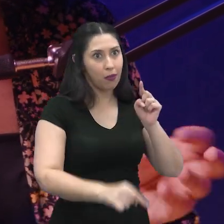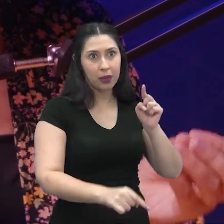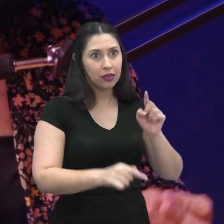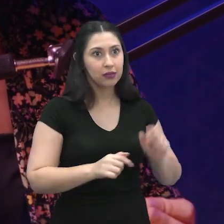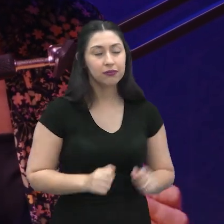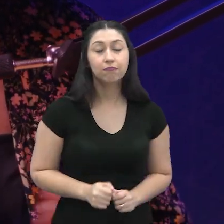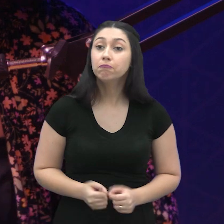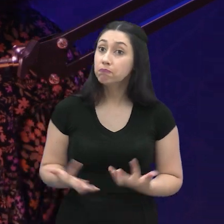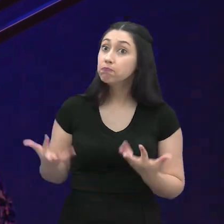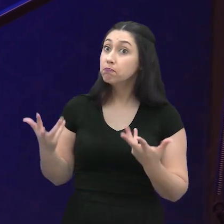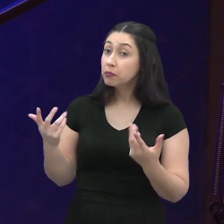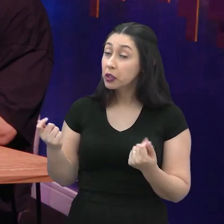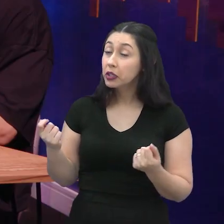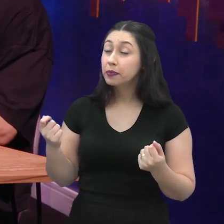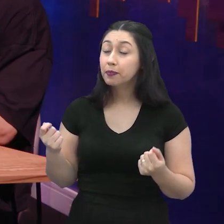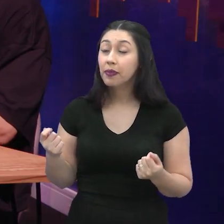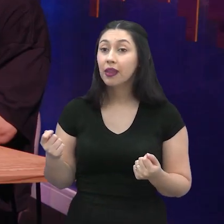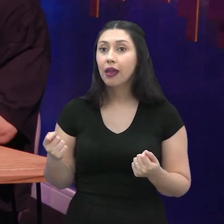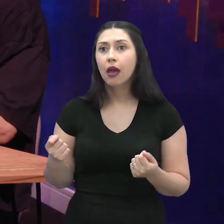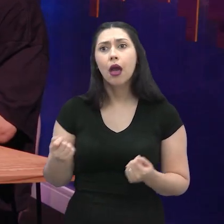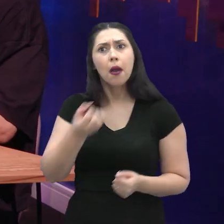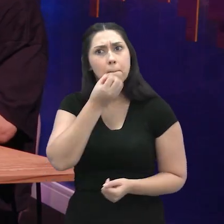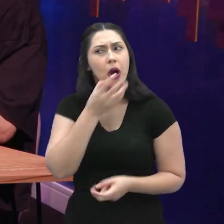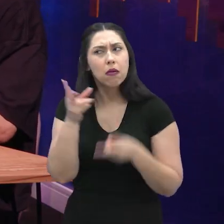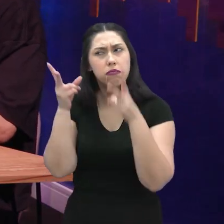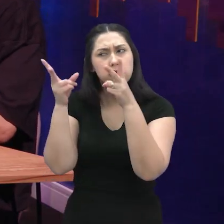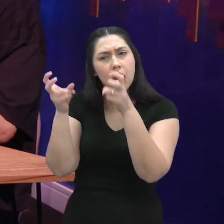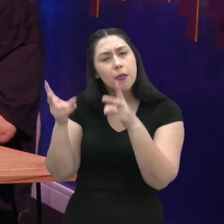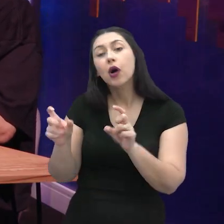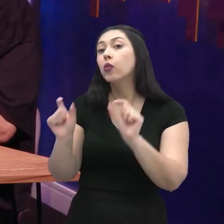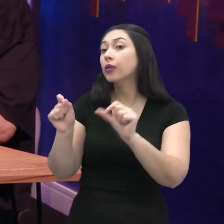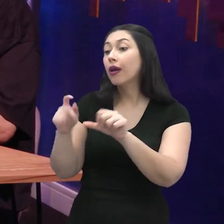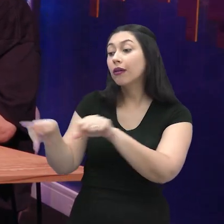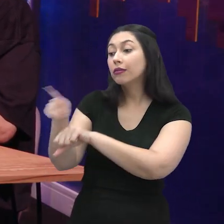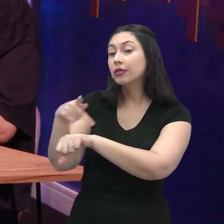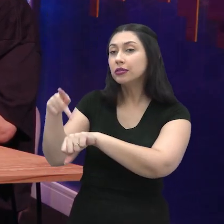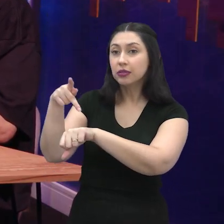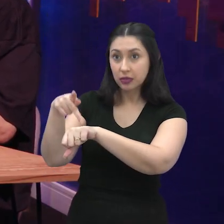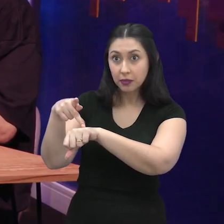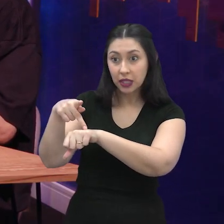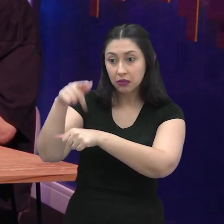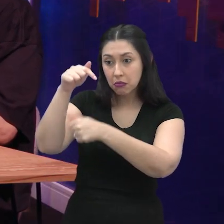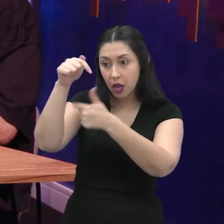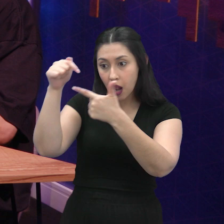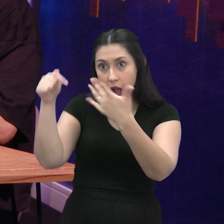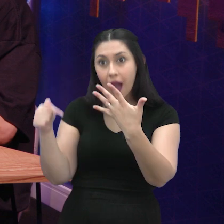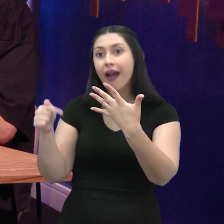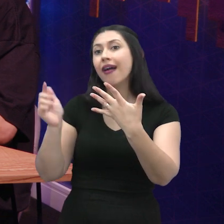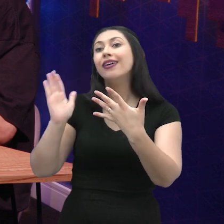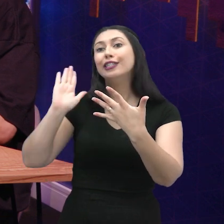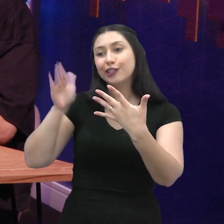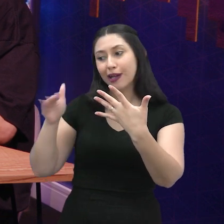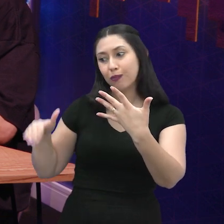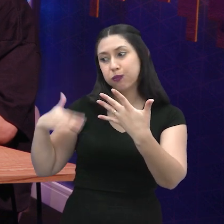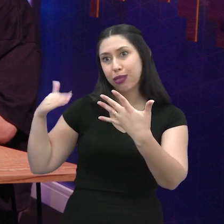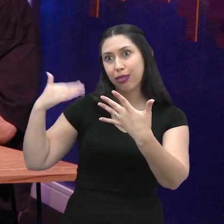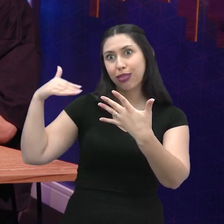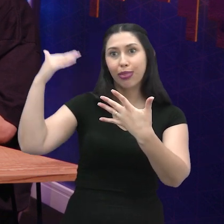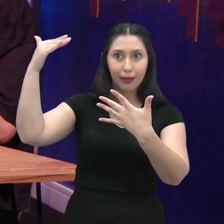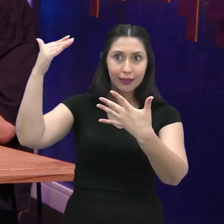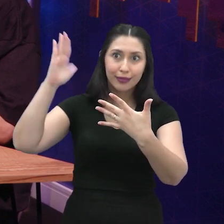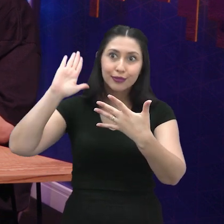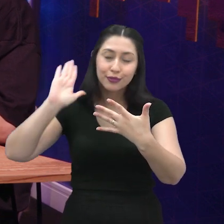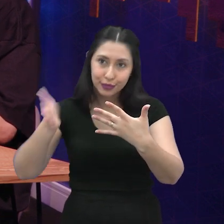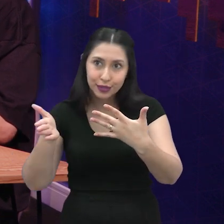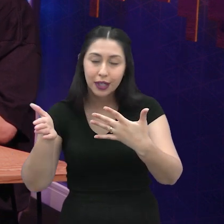ilegal. Esse é o título completo. Maravilha. E aí é bom observar que esses países que a gente citou são